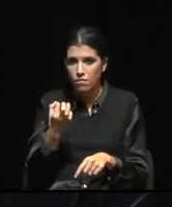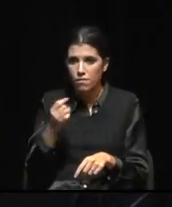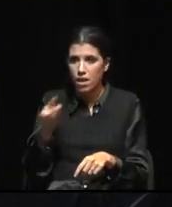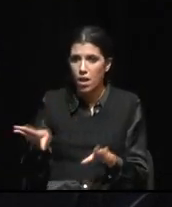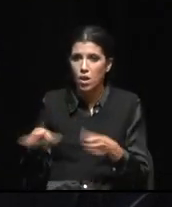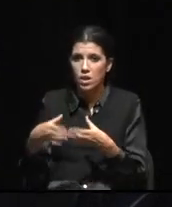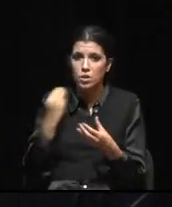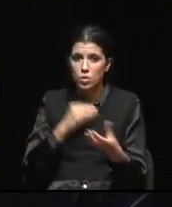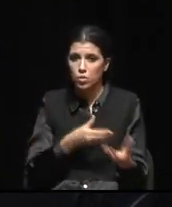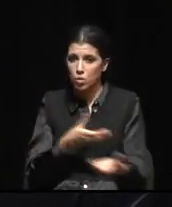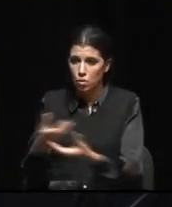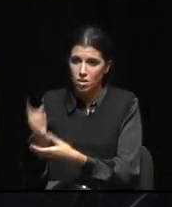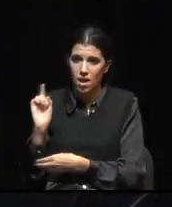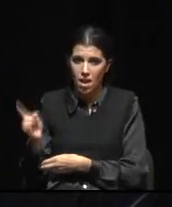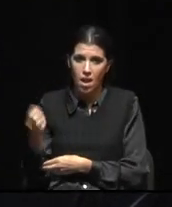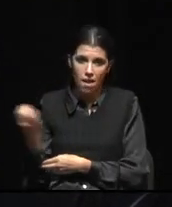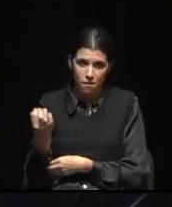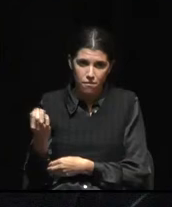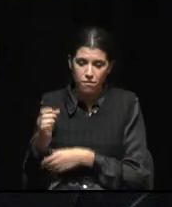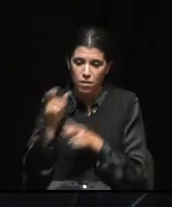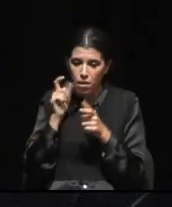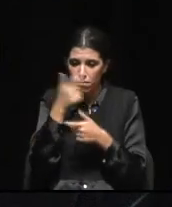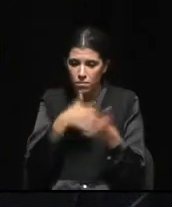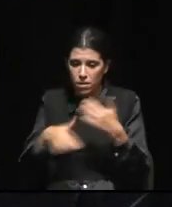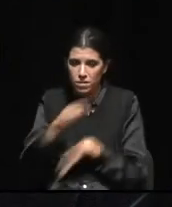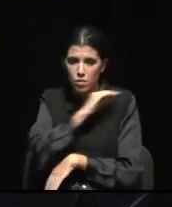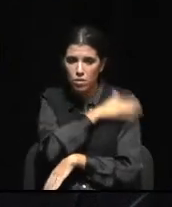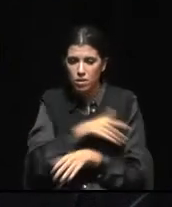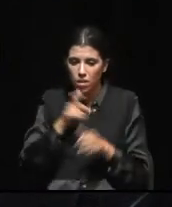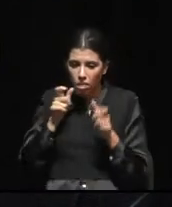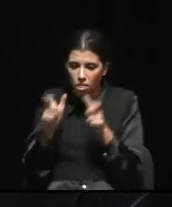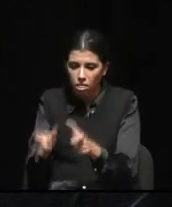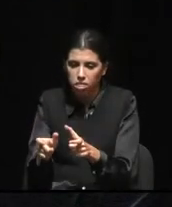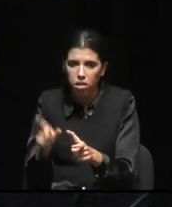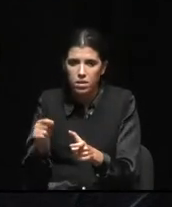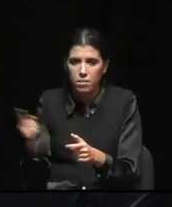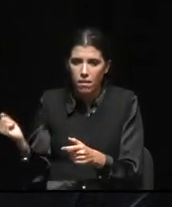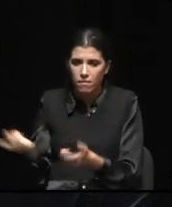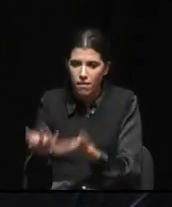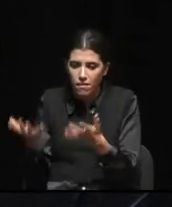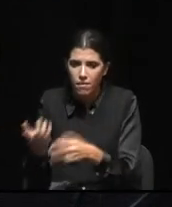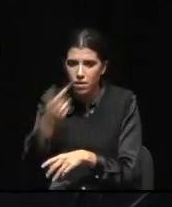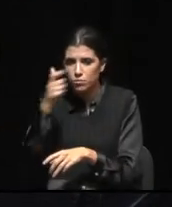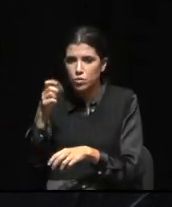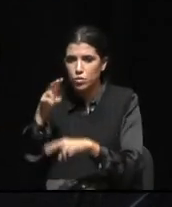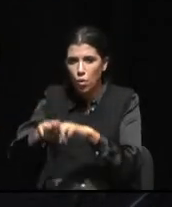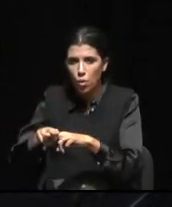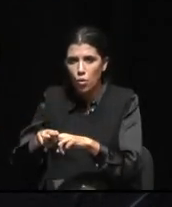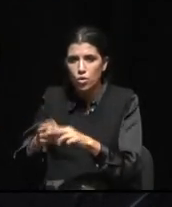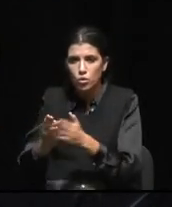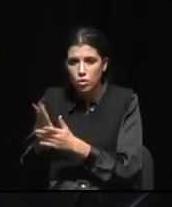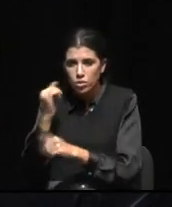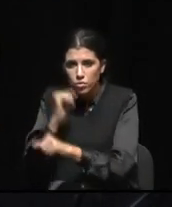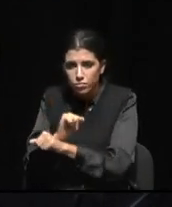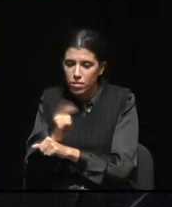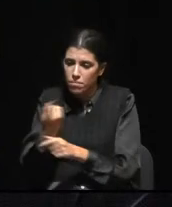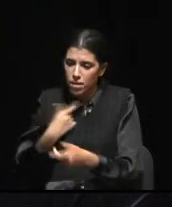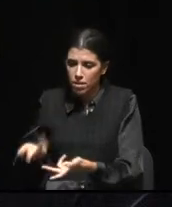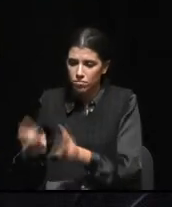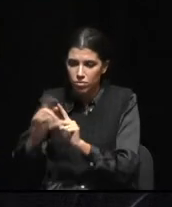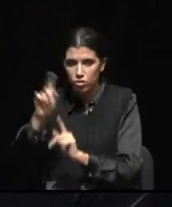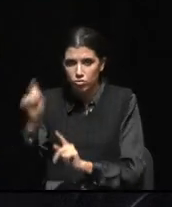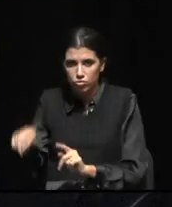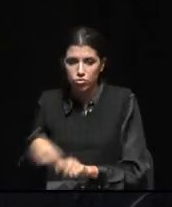como uma organização terrorista que é e que oprime a população palestiniana e tem de ser forçada à libertação dos refes que continuam cativos